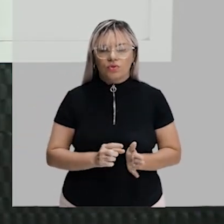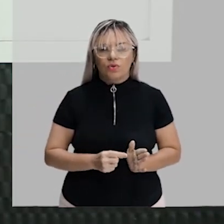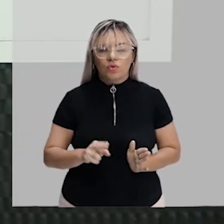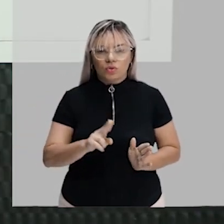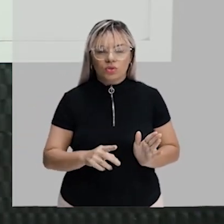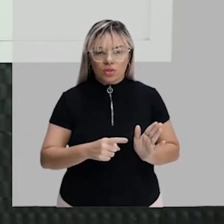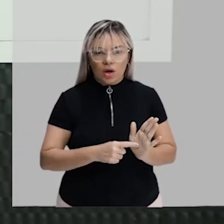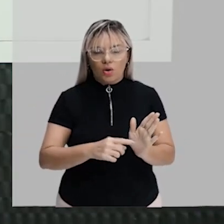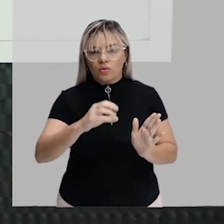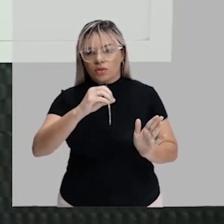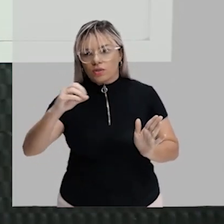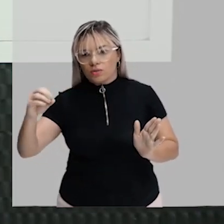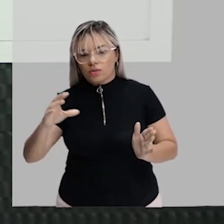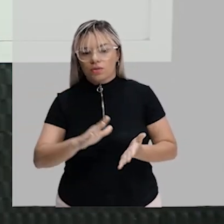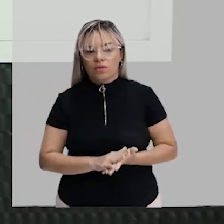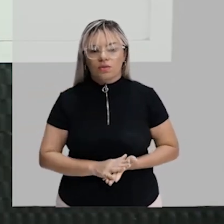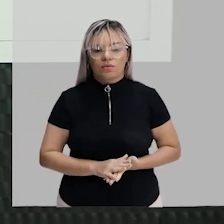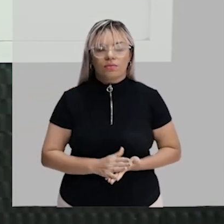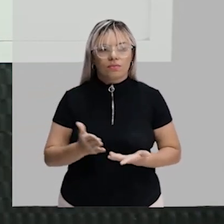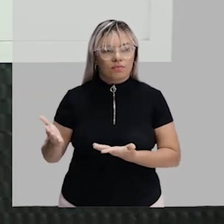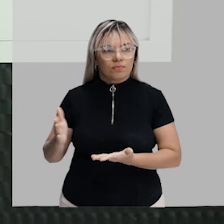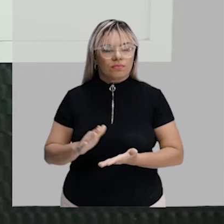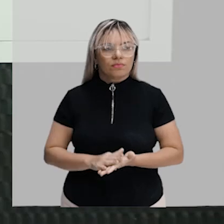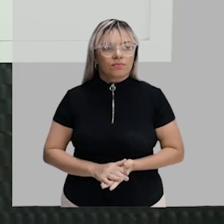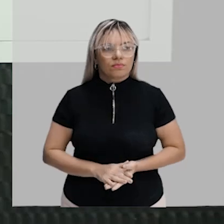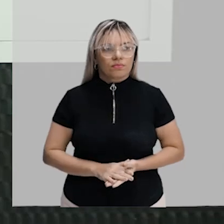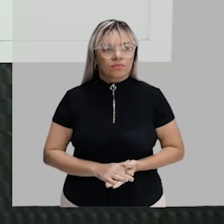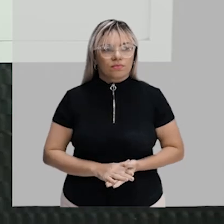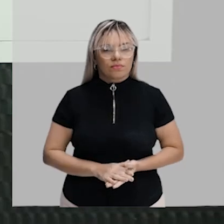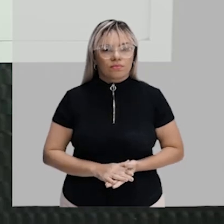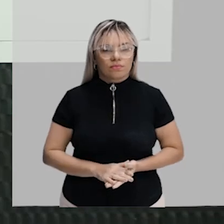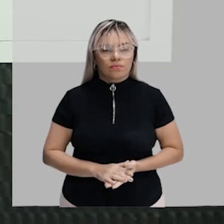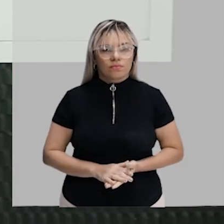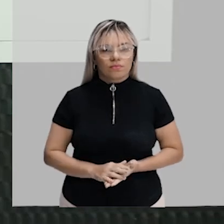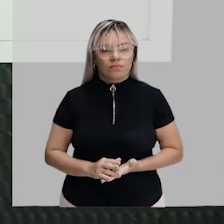assim mesmo. Então, esse valor representa os